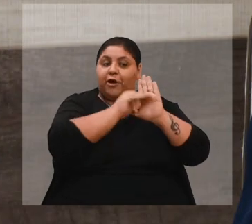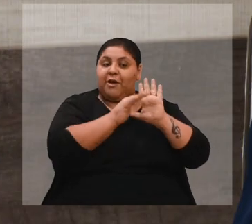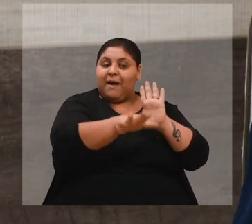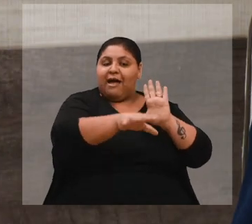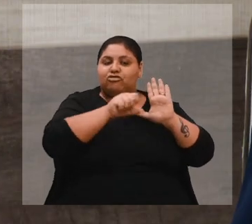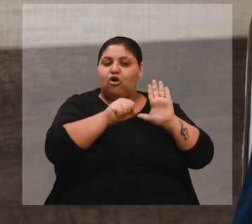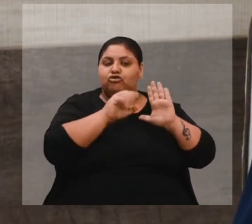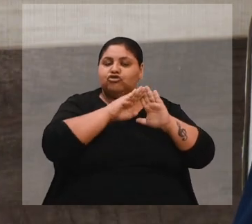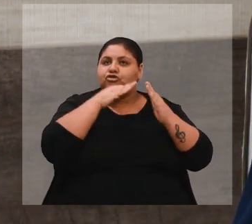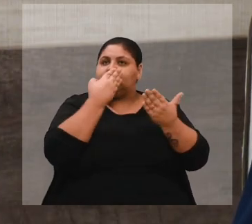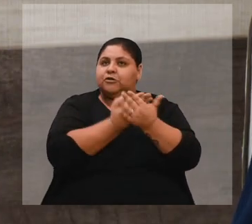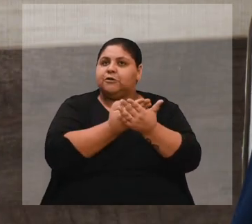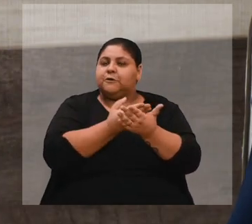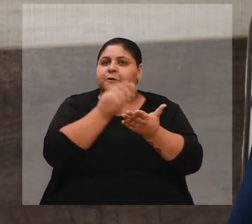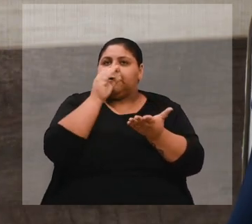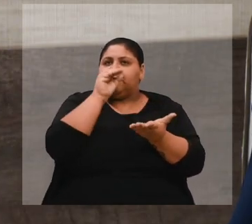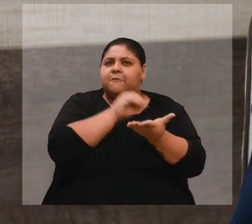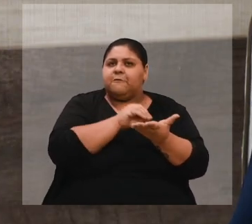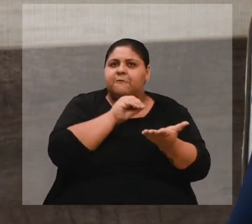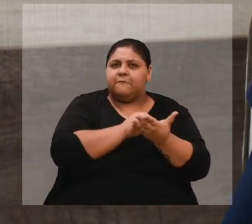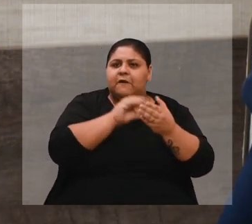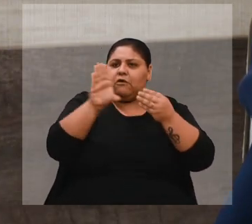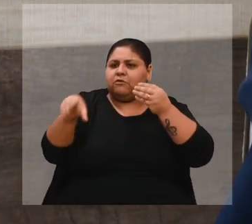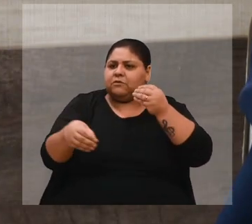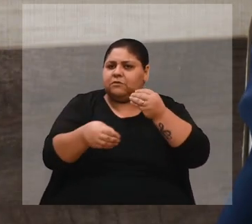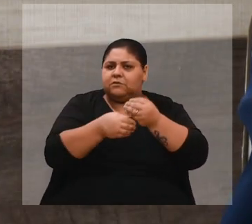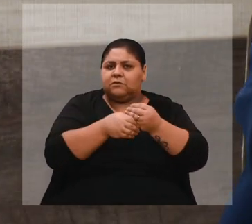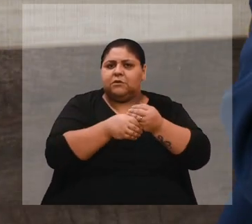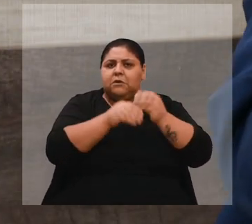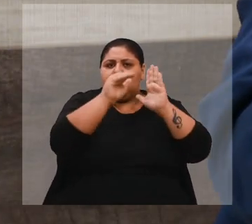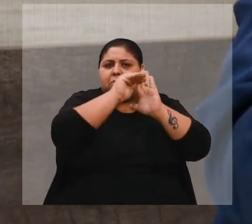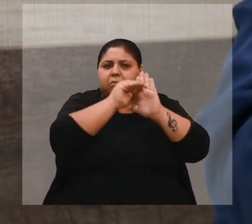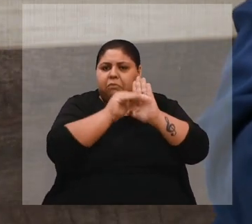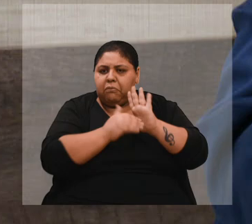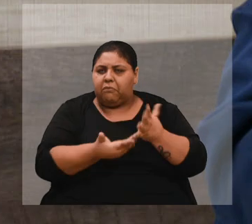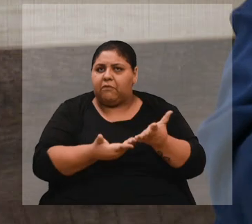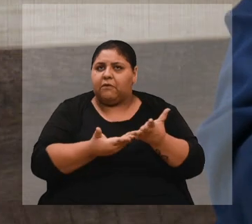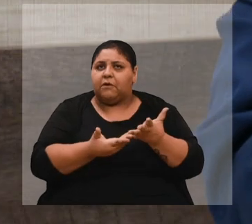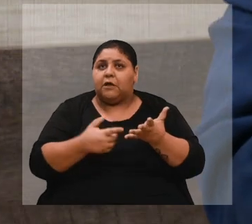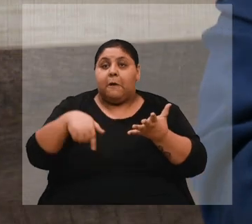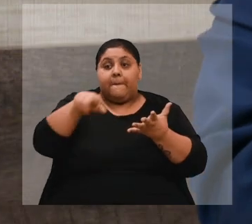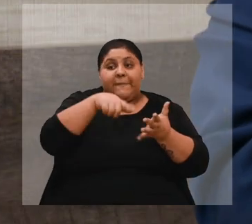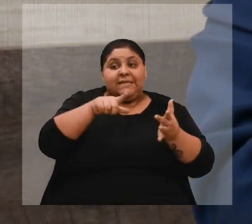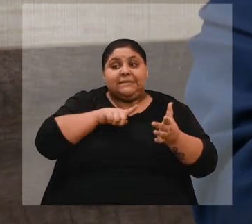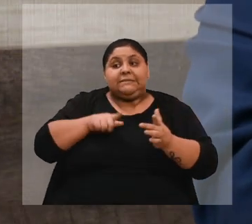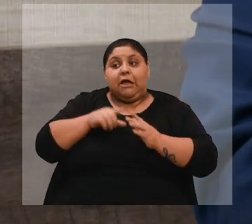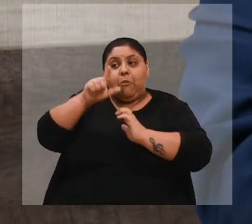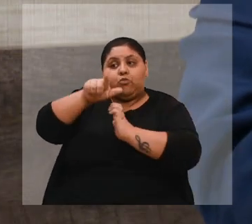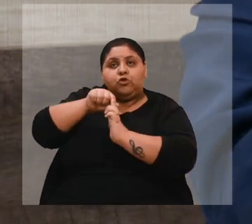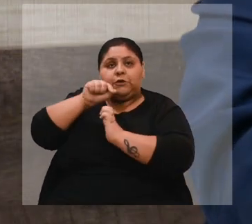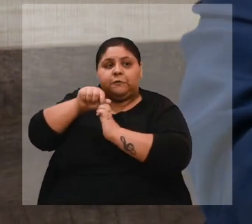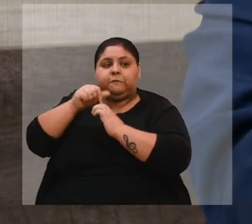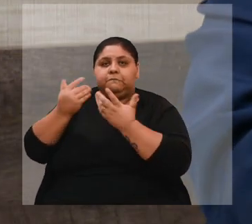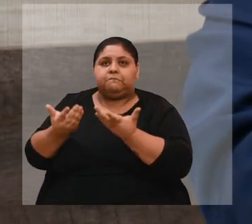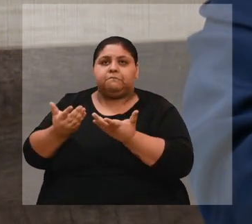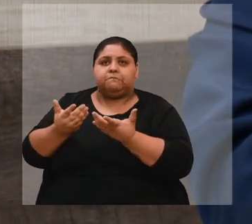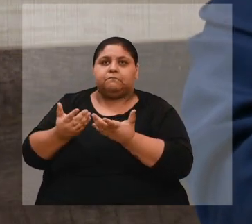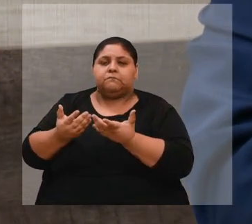Escola, o que é? Falta grana, falta emenda, não tem dinheiro, recurso público, mas nós temos